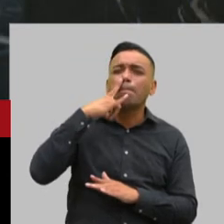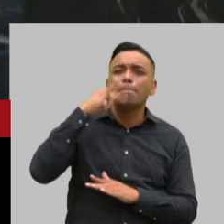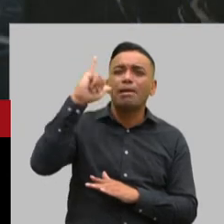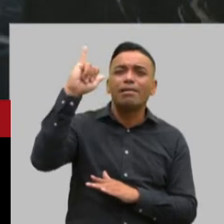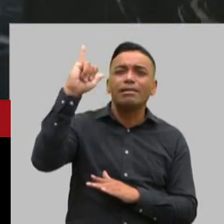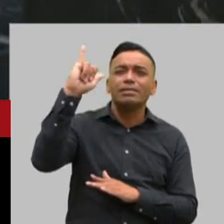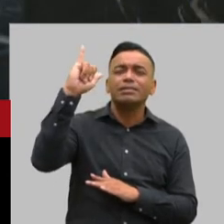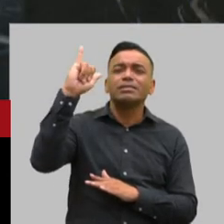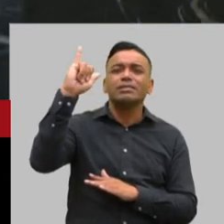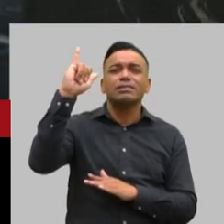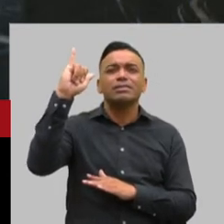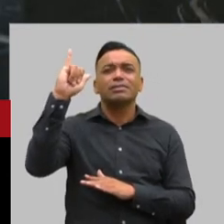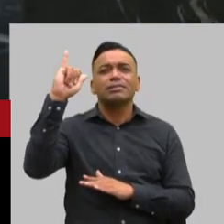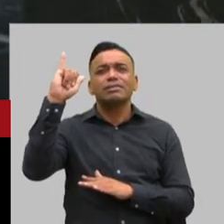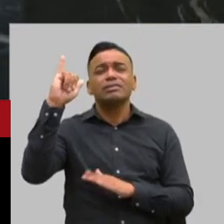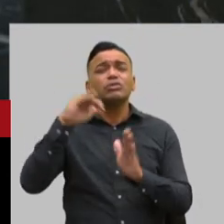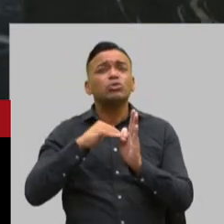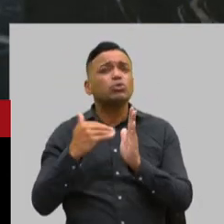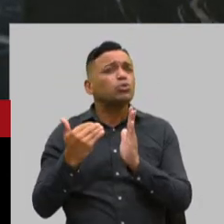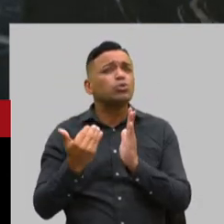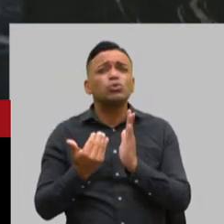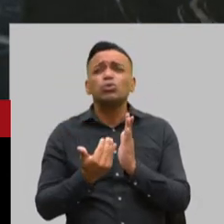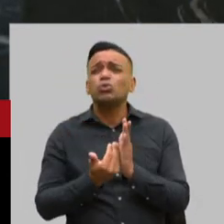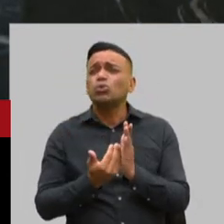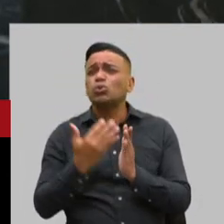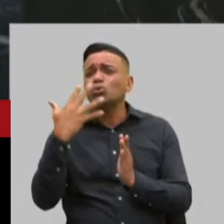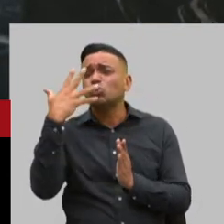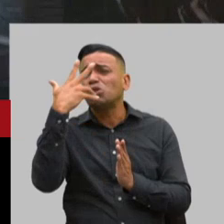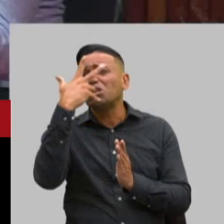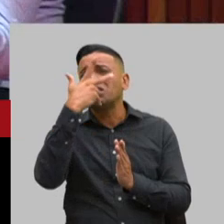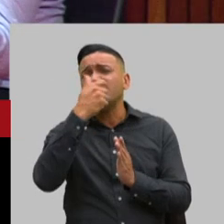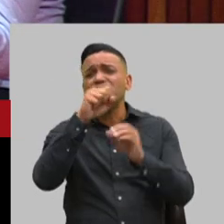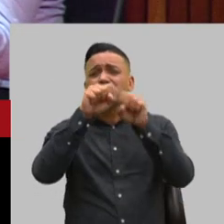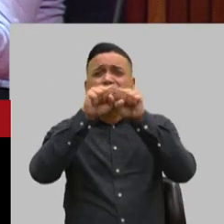Pai, que tudo tão lindo